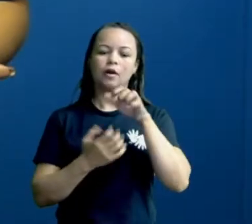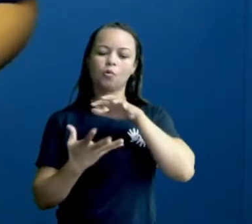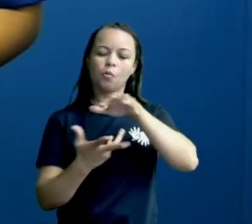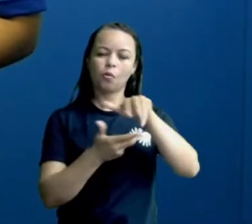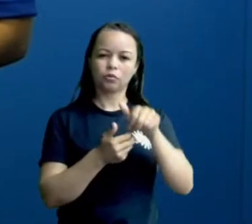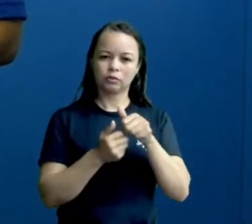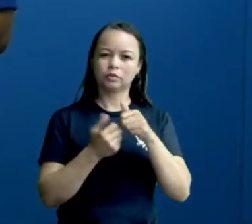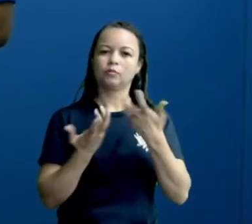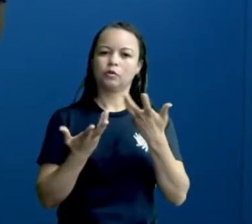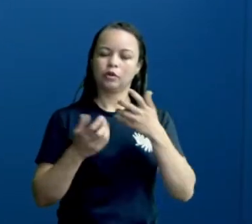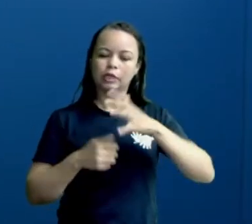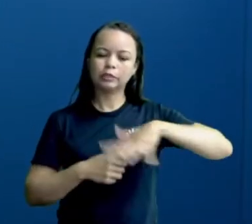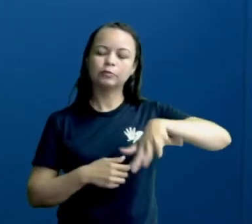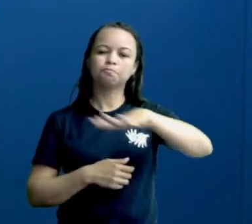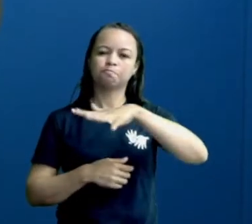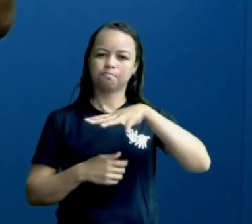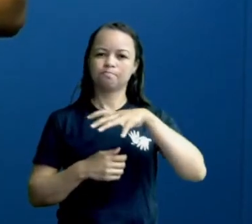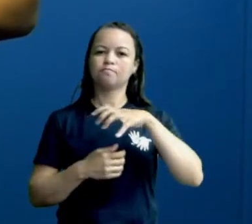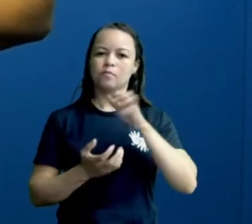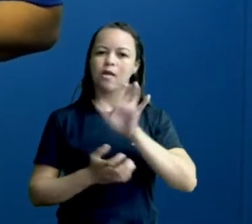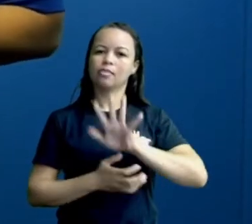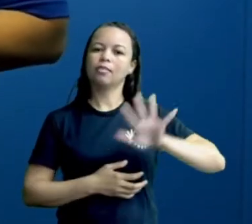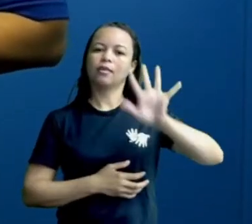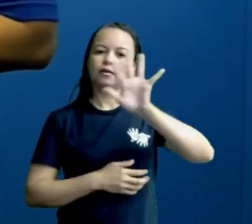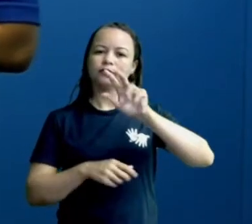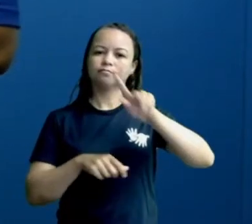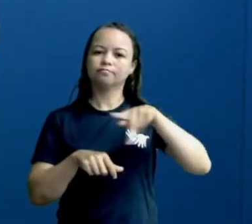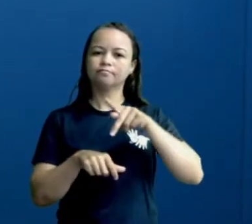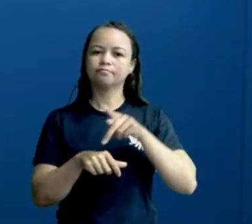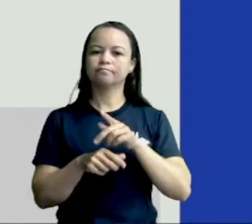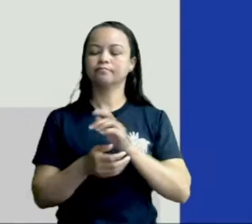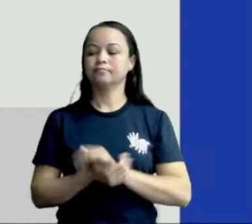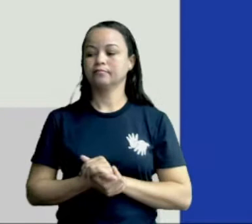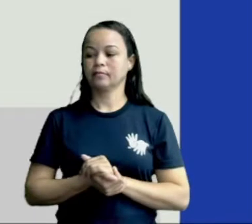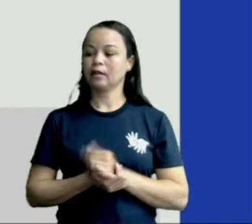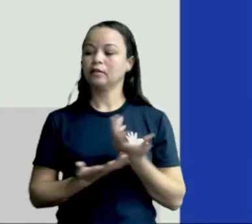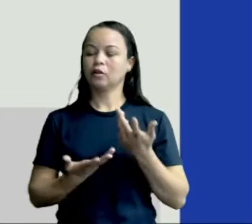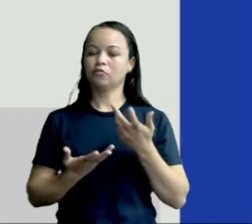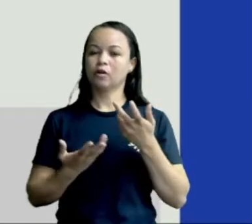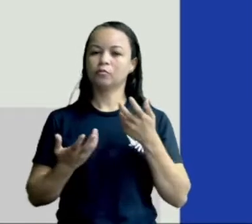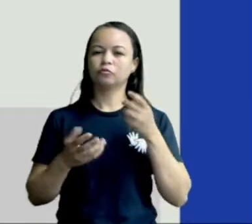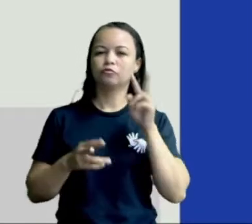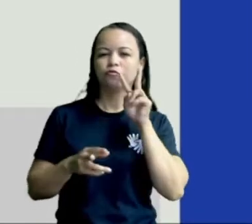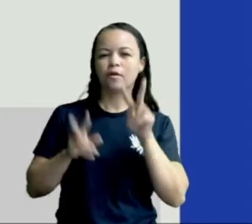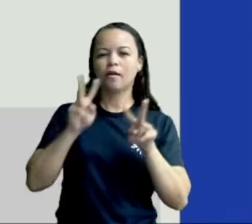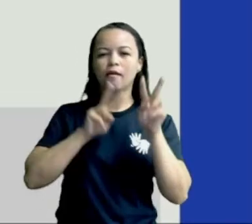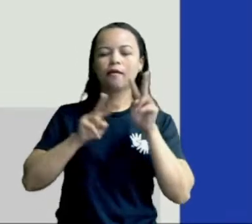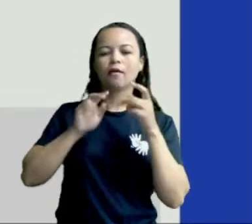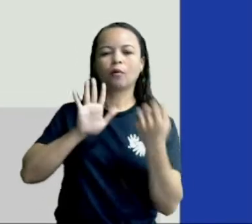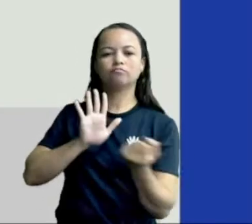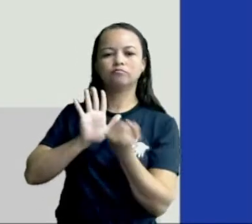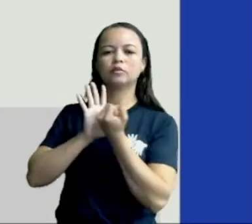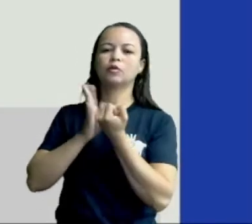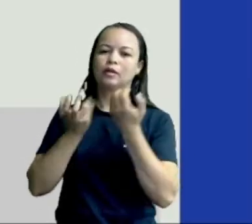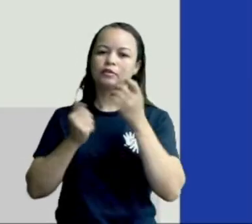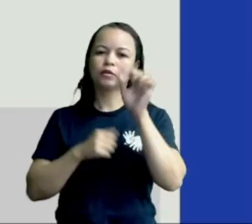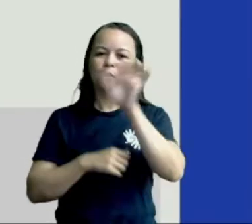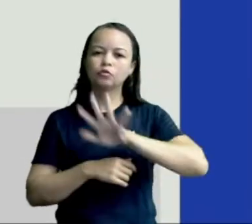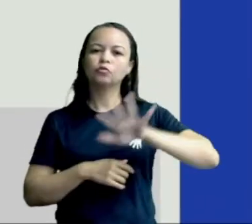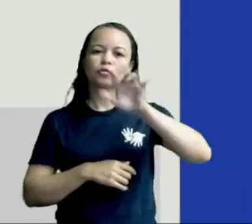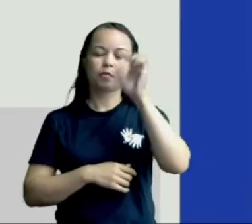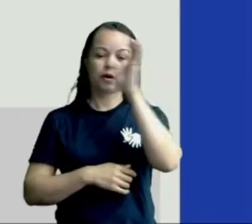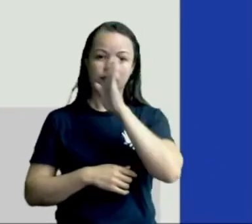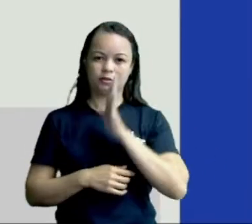nação. Então vamos passear um pouquinho pelos símbolos nacionais do nosso Brasil. A gente tem a